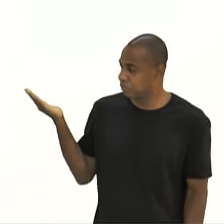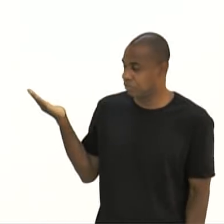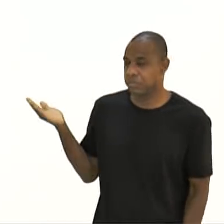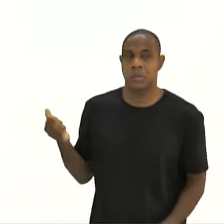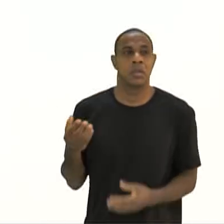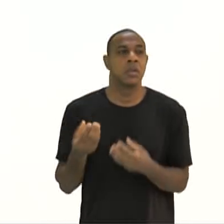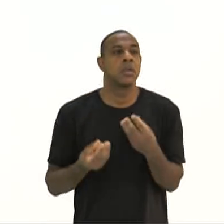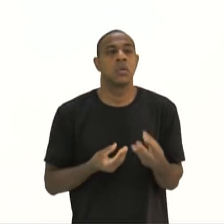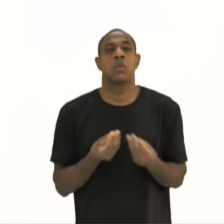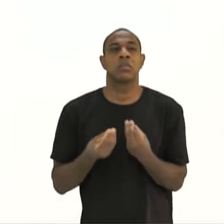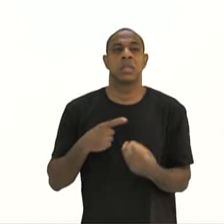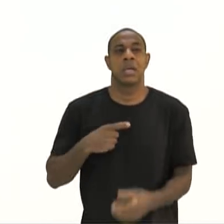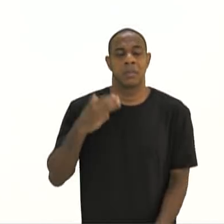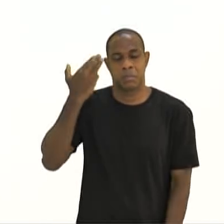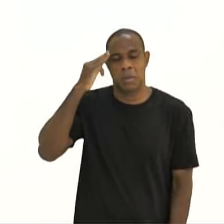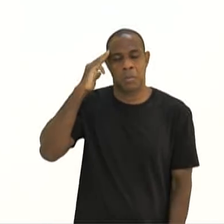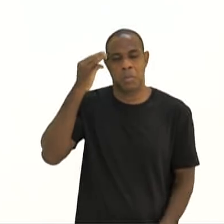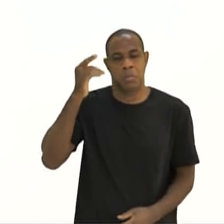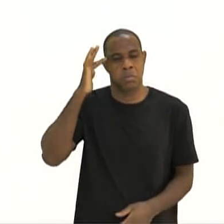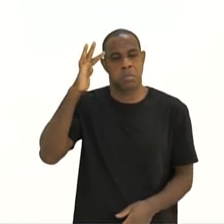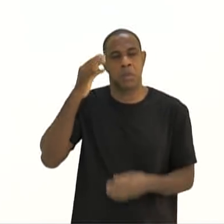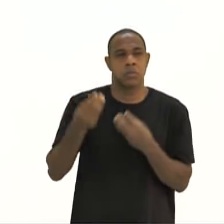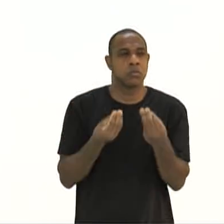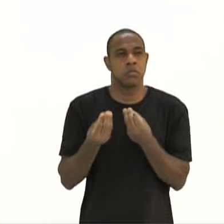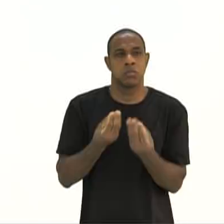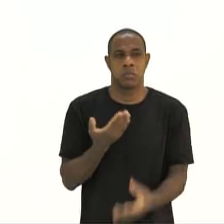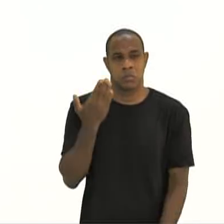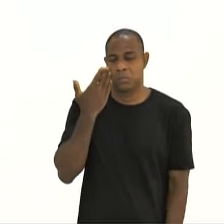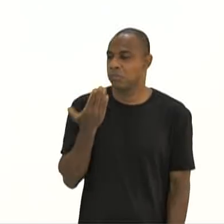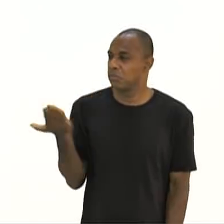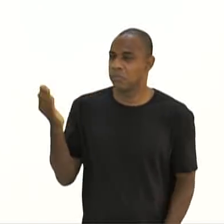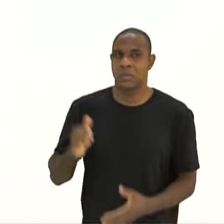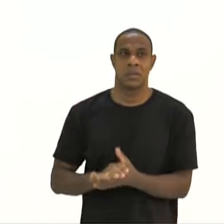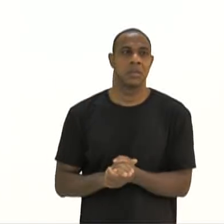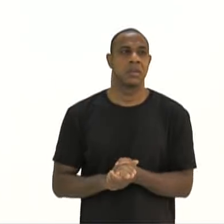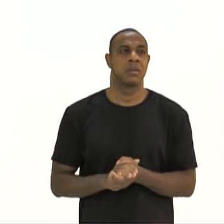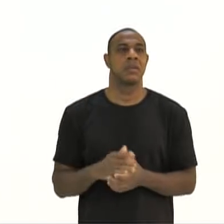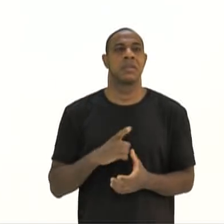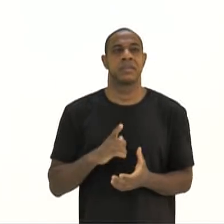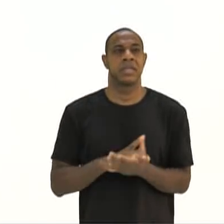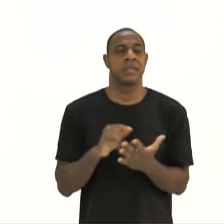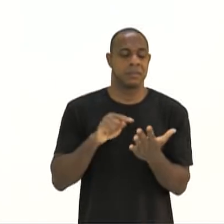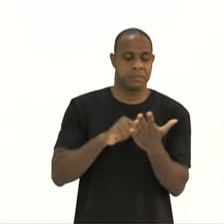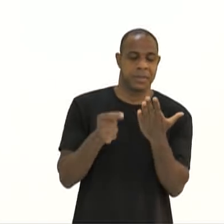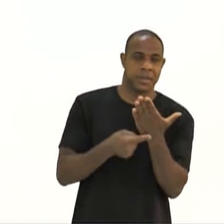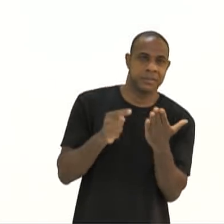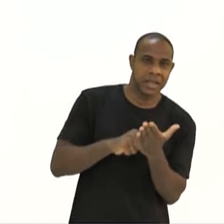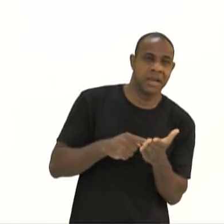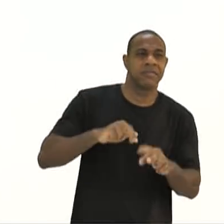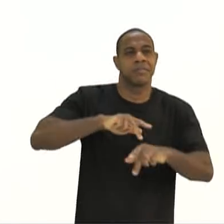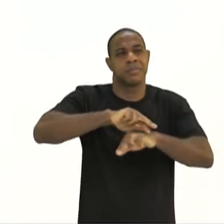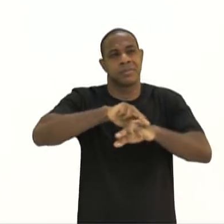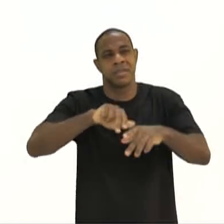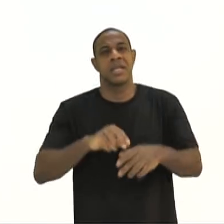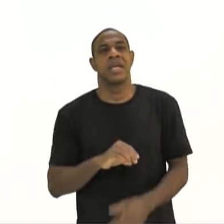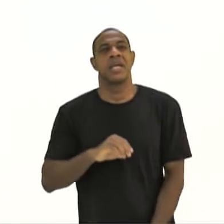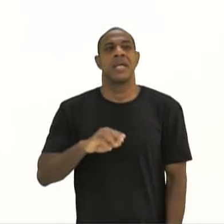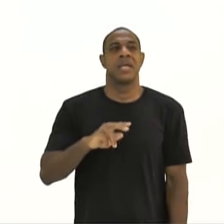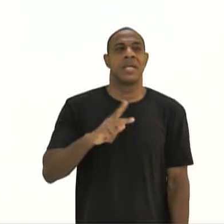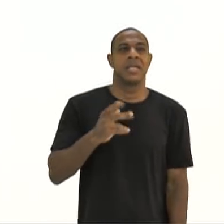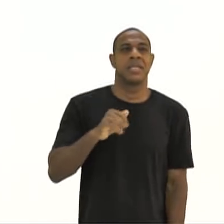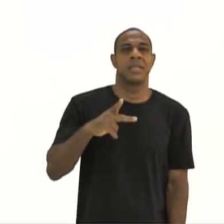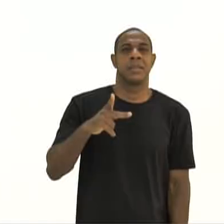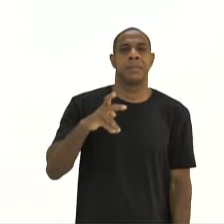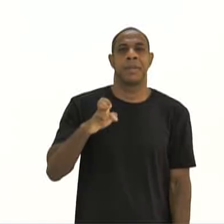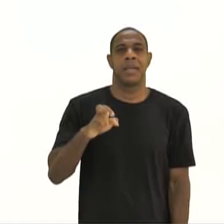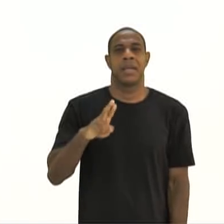como que está a memória de vocês com relação às figuras de linguagem. Lembram que a gente tem metáfora, metonímia, hipérbole. E aqui